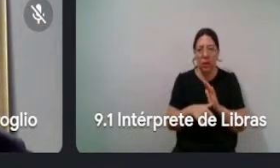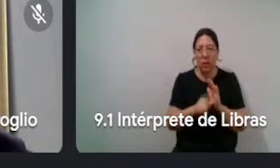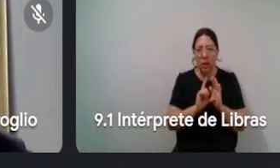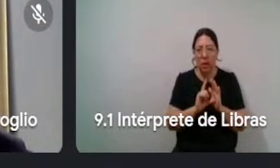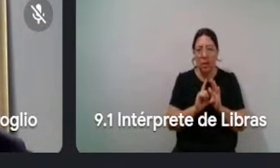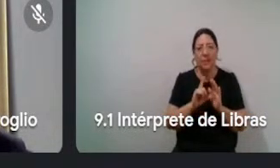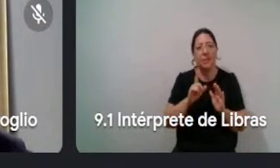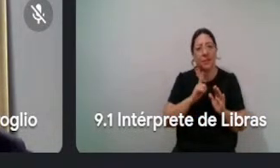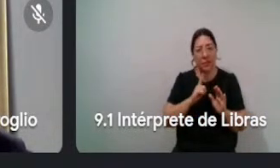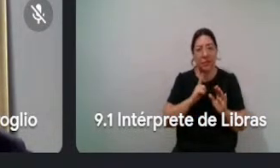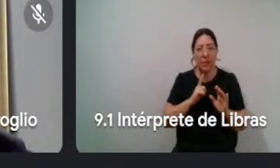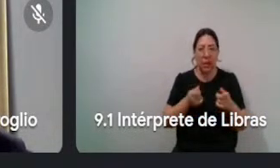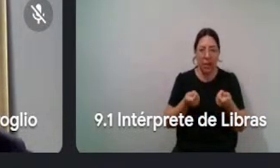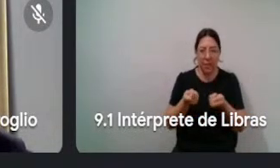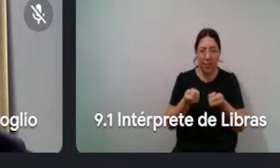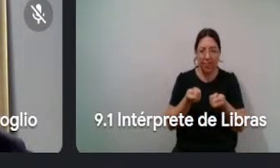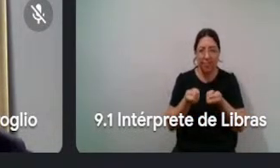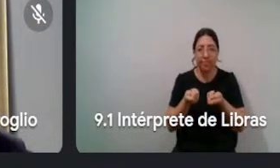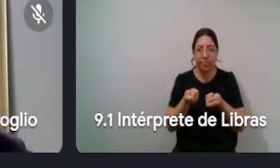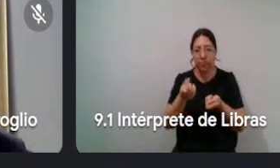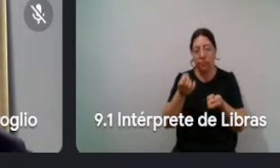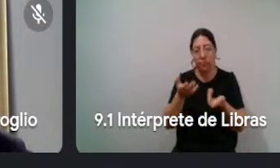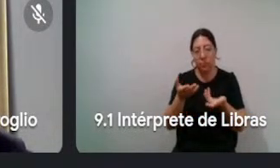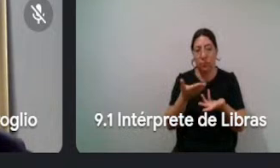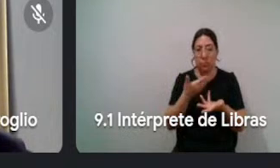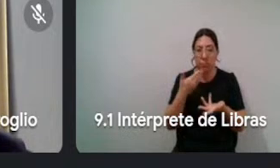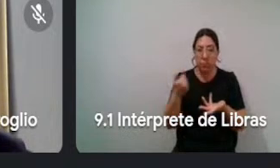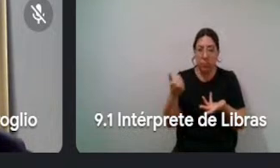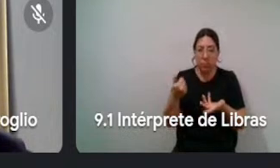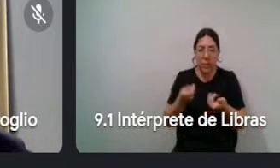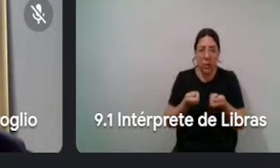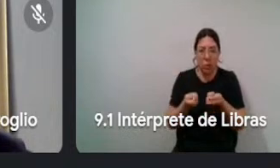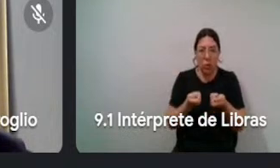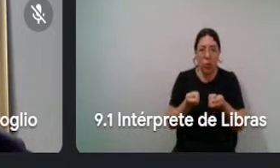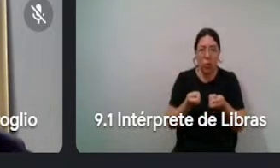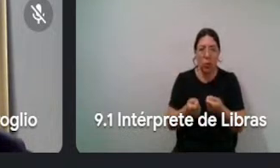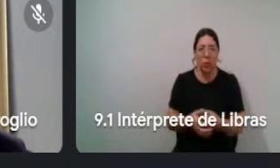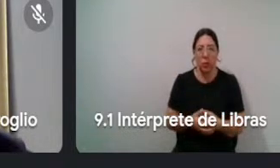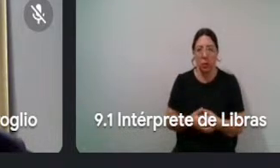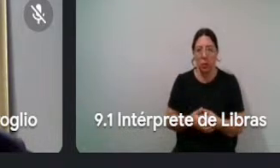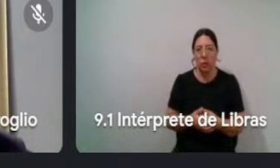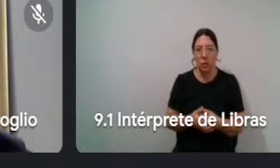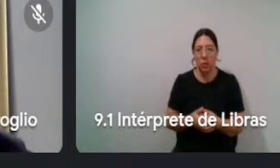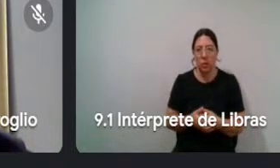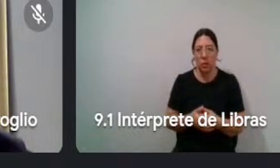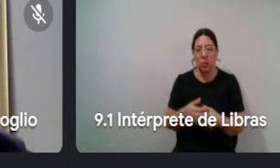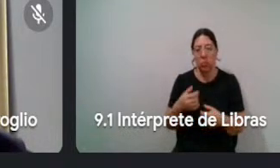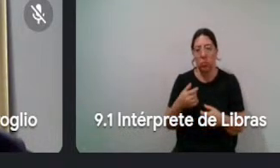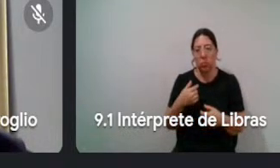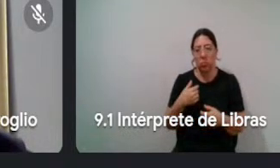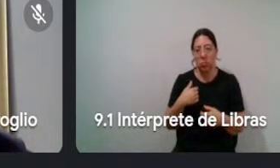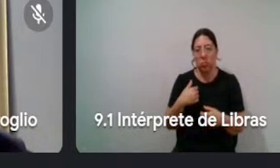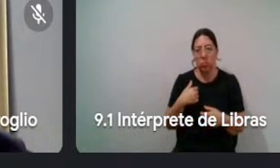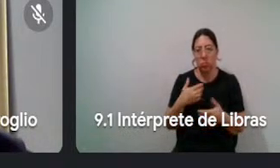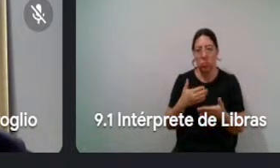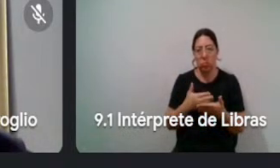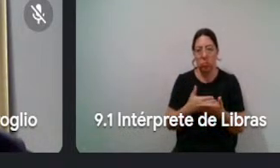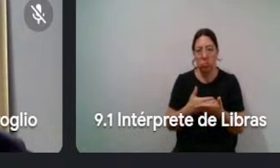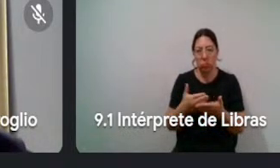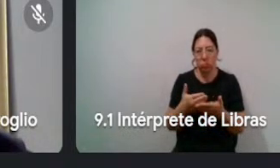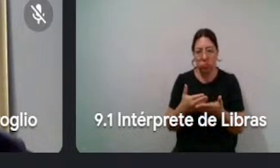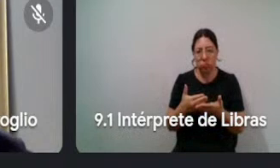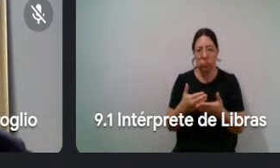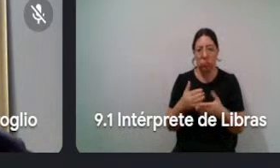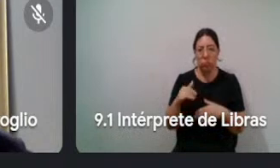controle. Então, eu decidi que deve ser a partir do 1º de janeiro. Eu fiquei 1º de janeiro por isso.